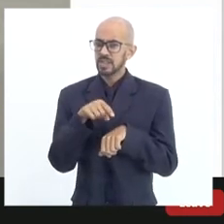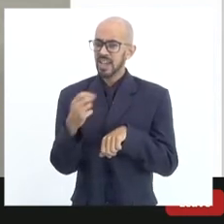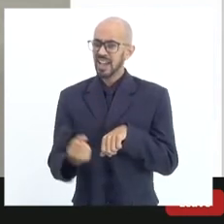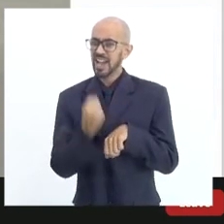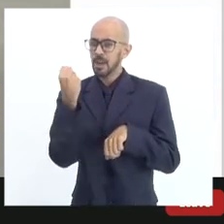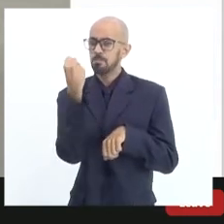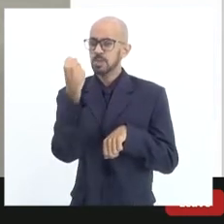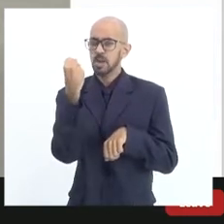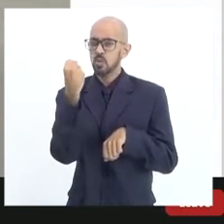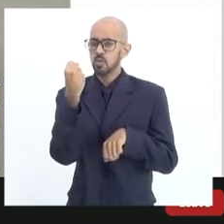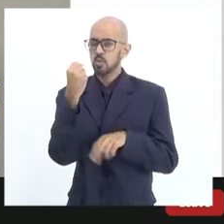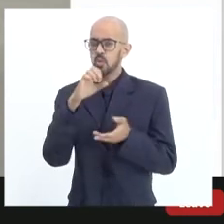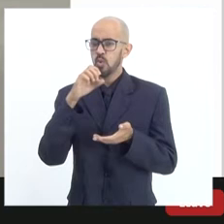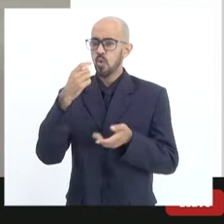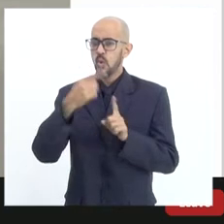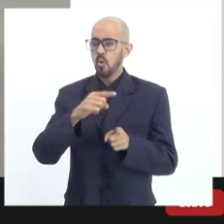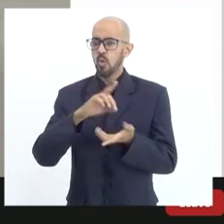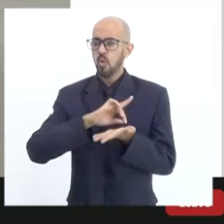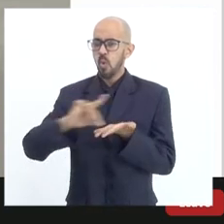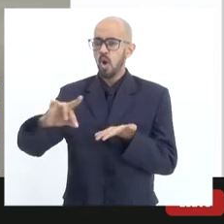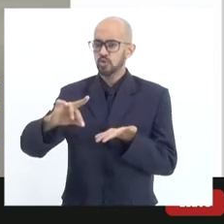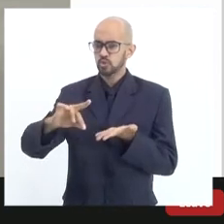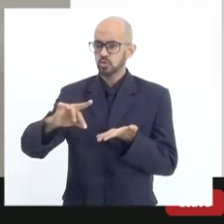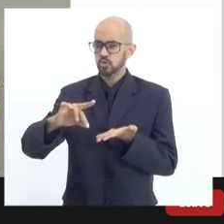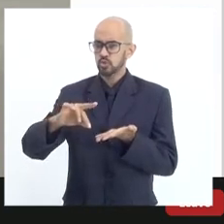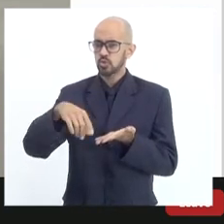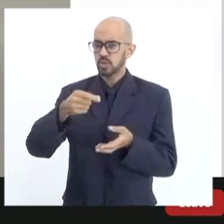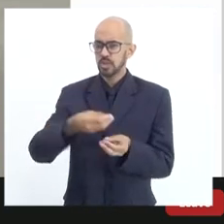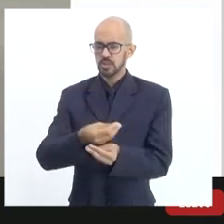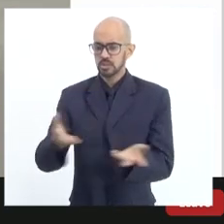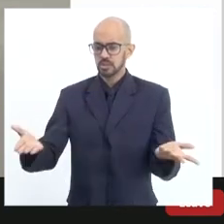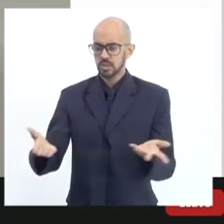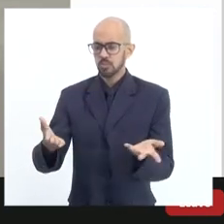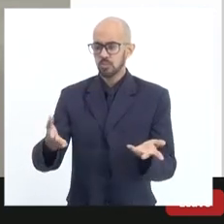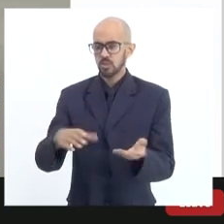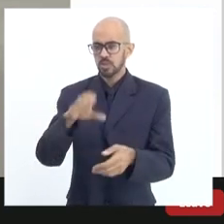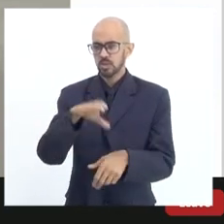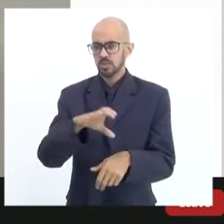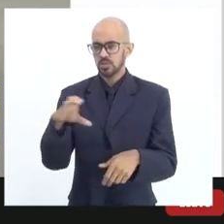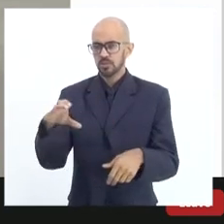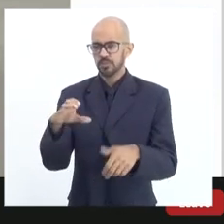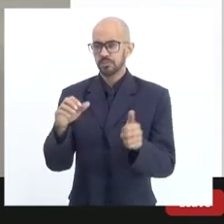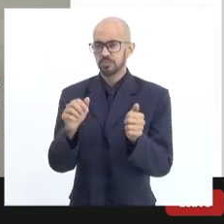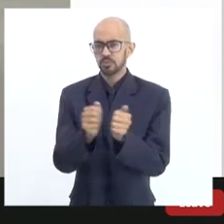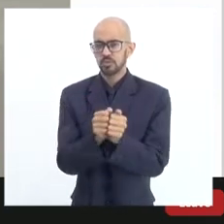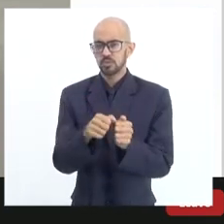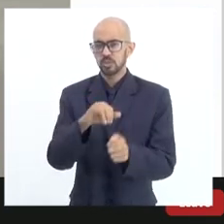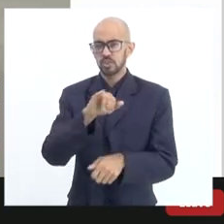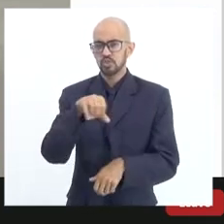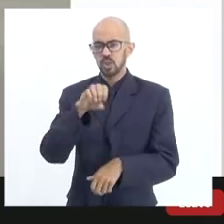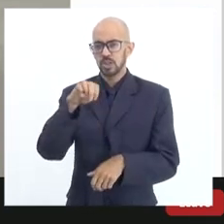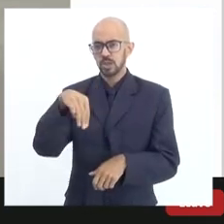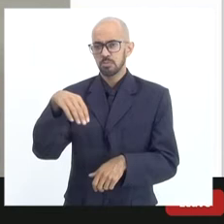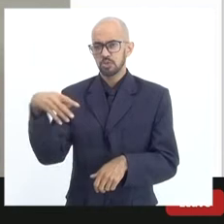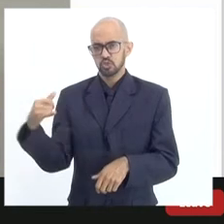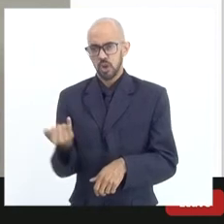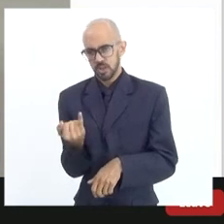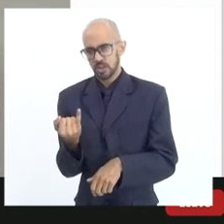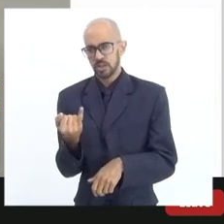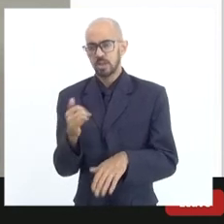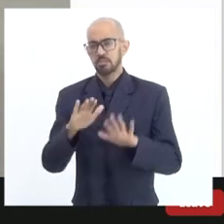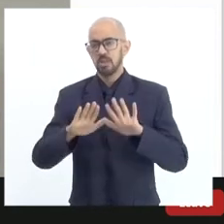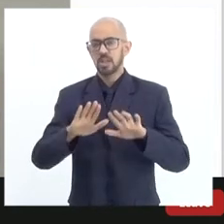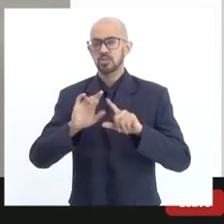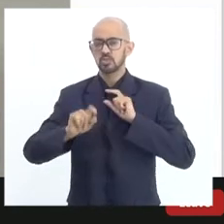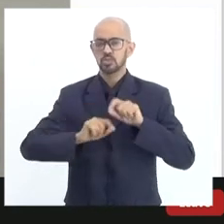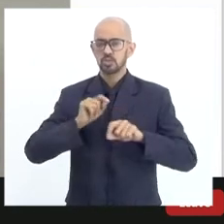o Brasil, terem distribuído esse material à Igreja Católica na JMJ. Mas, né, como